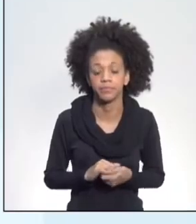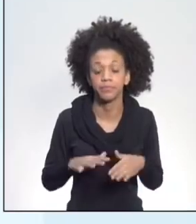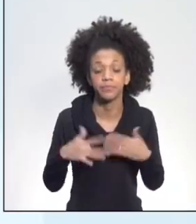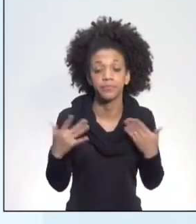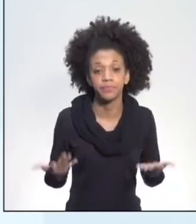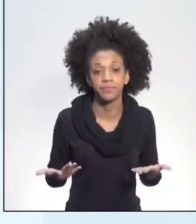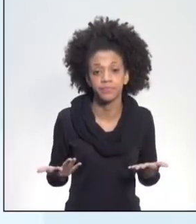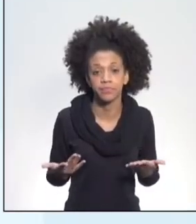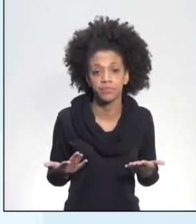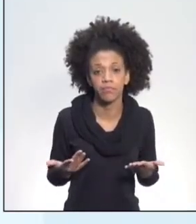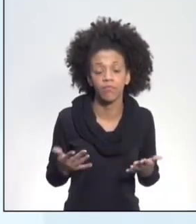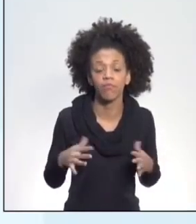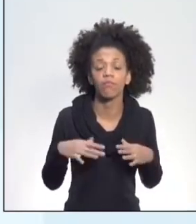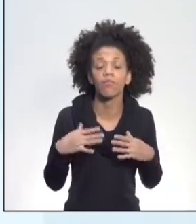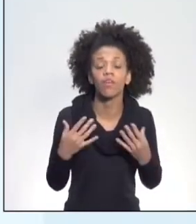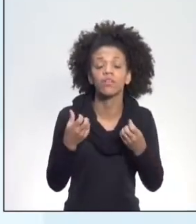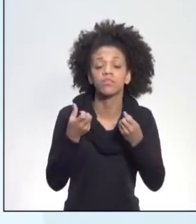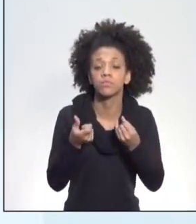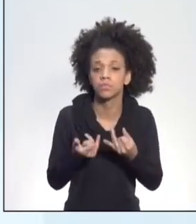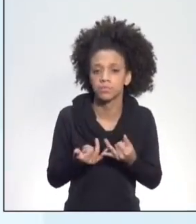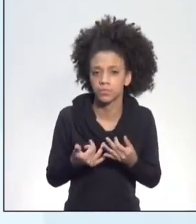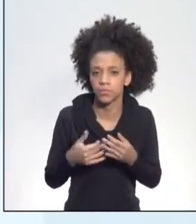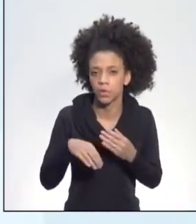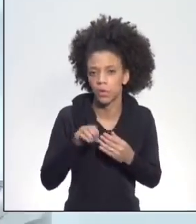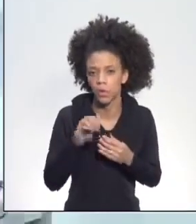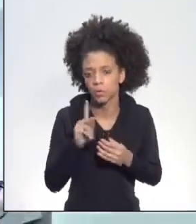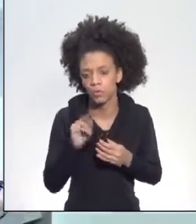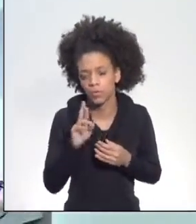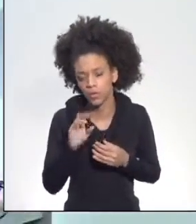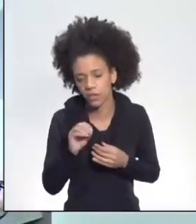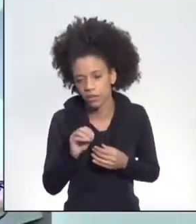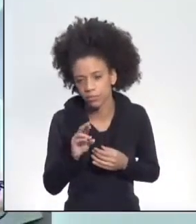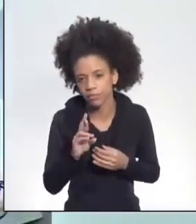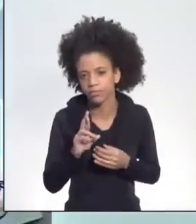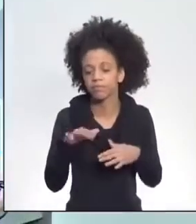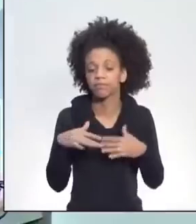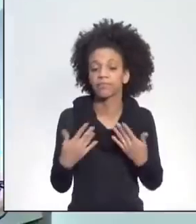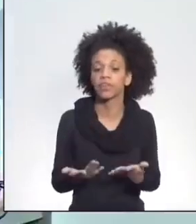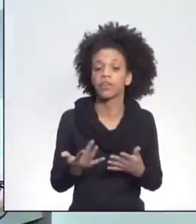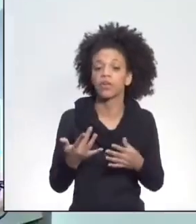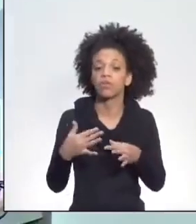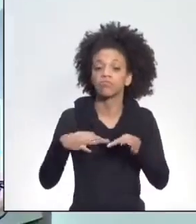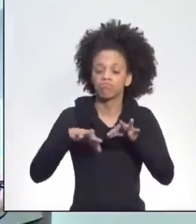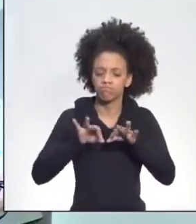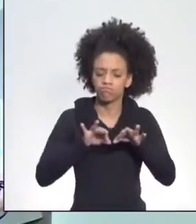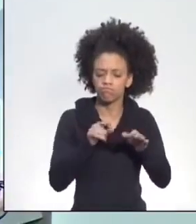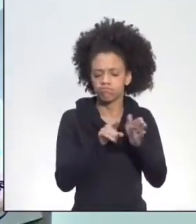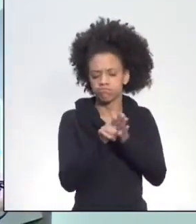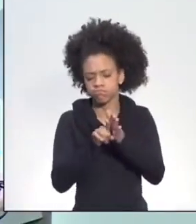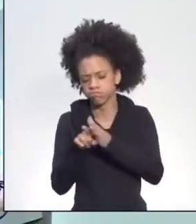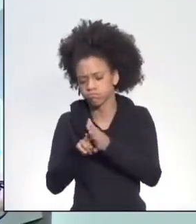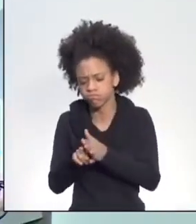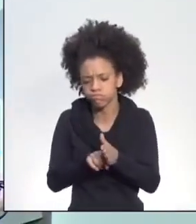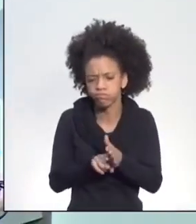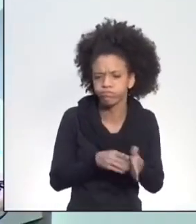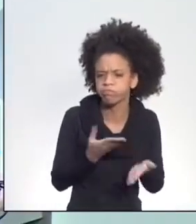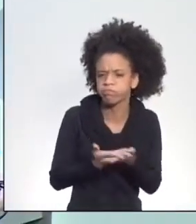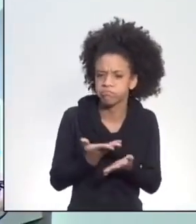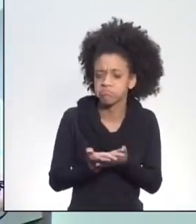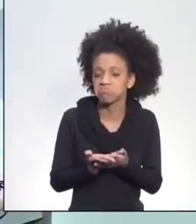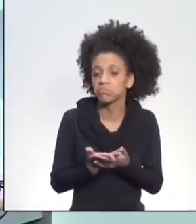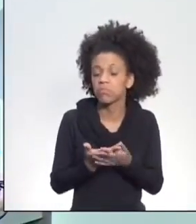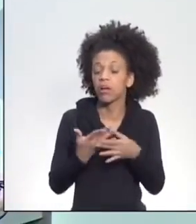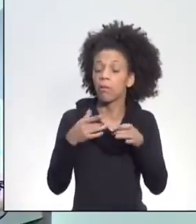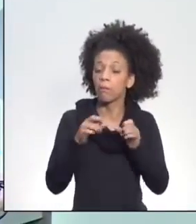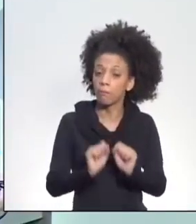Então, gente, quando a gente fala em operar, né, é justamente quando vocês vão estar coletando ali todos esses elementos para que vocês possam, então,